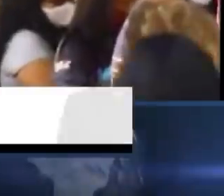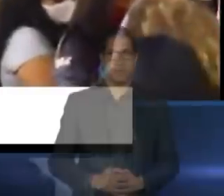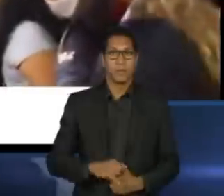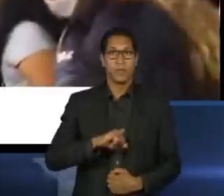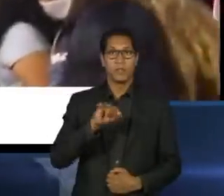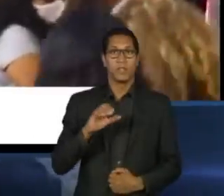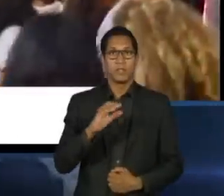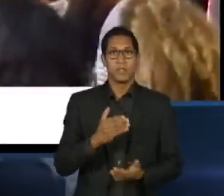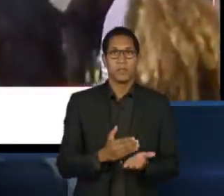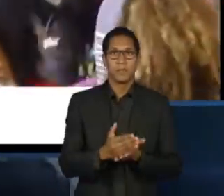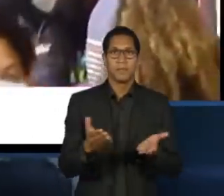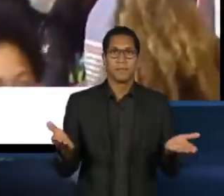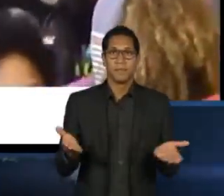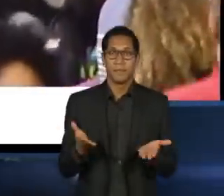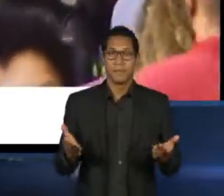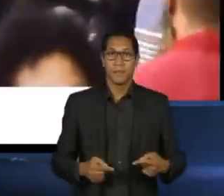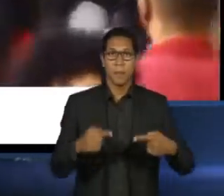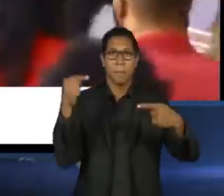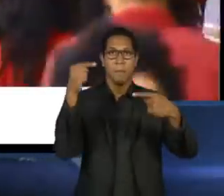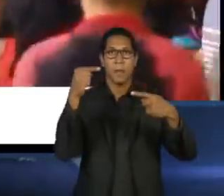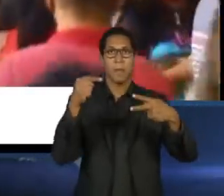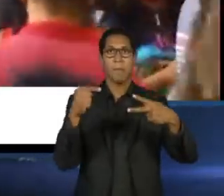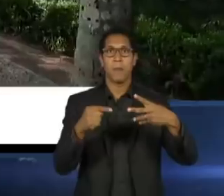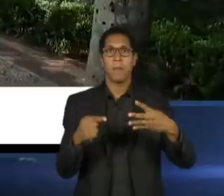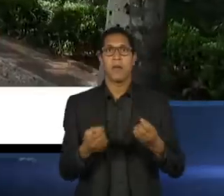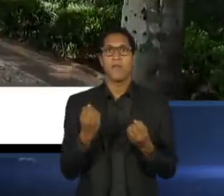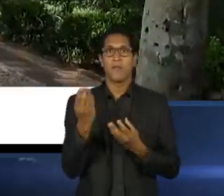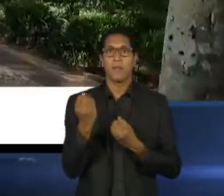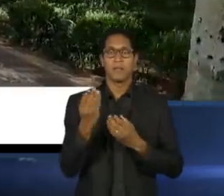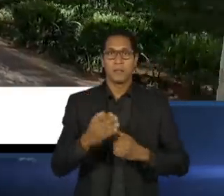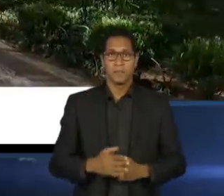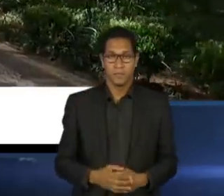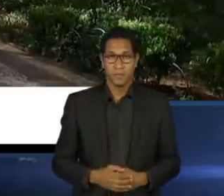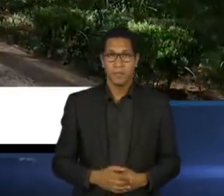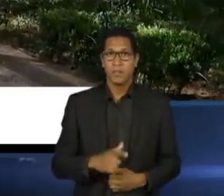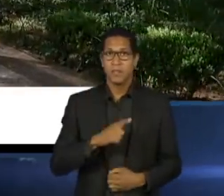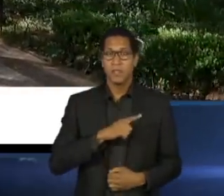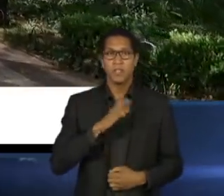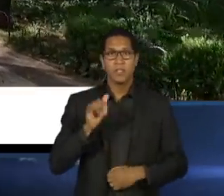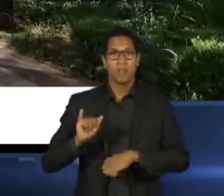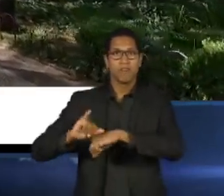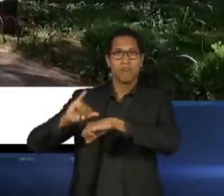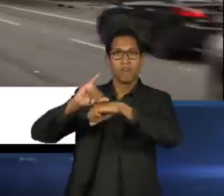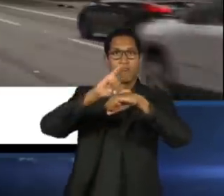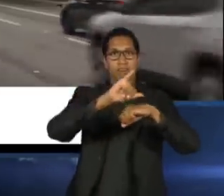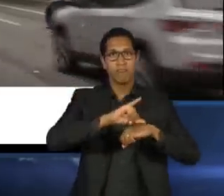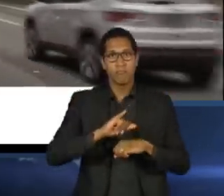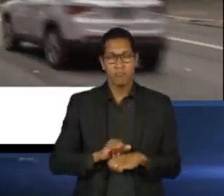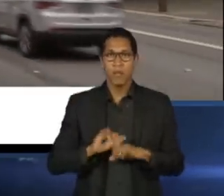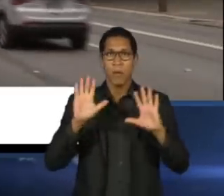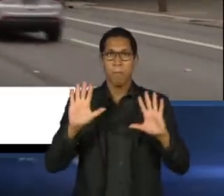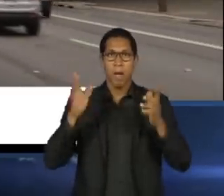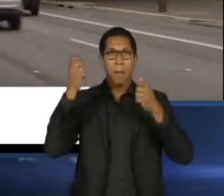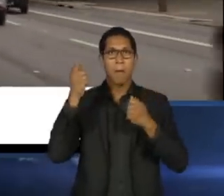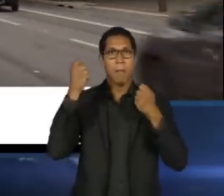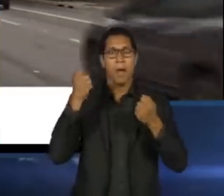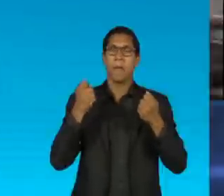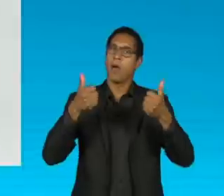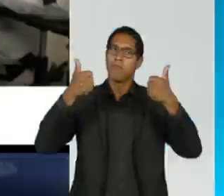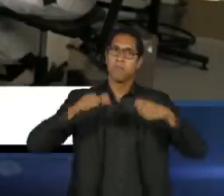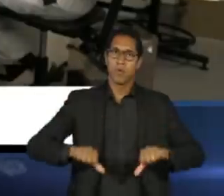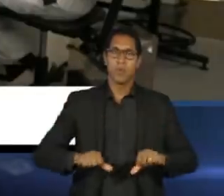Jornal da Cultura começa agora e estes são os nossos destaques. Mais de 20 capitais cancelam Réveillon por causa da variante